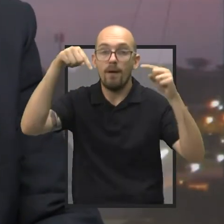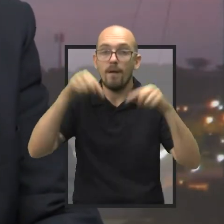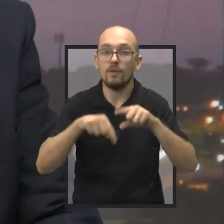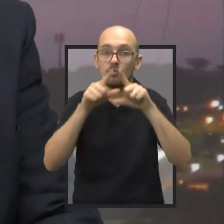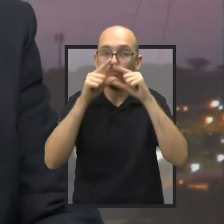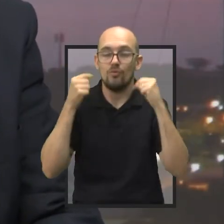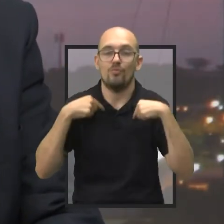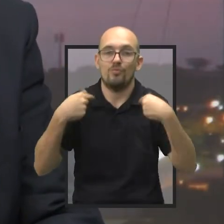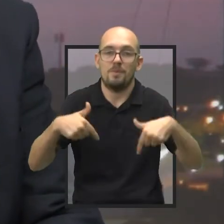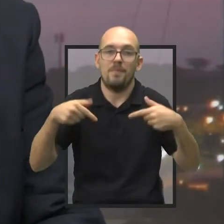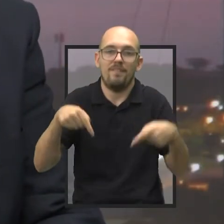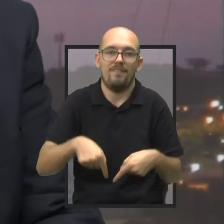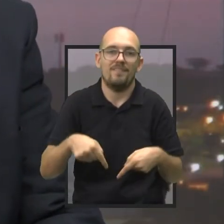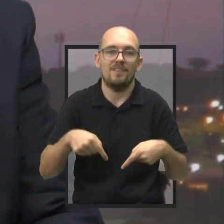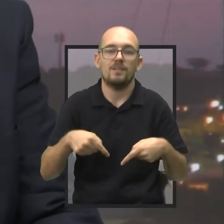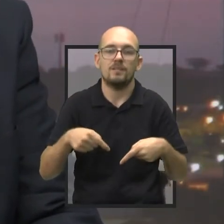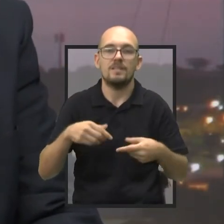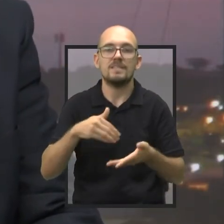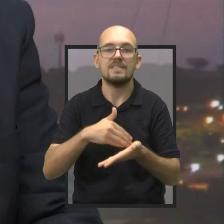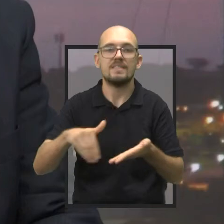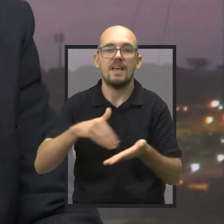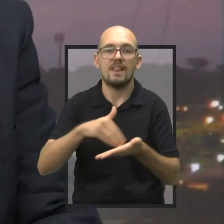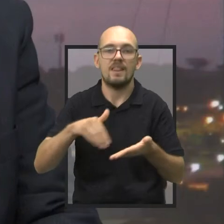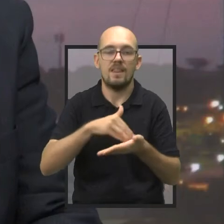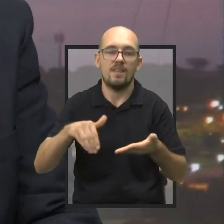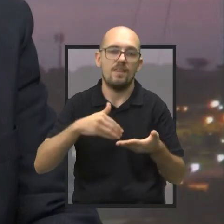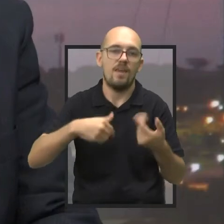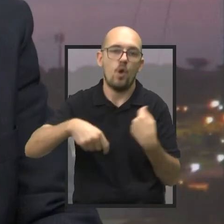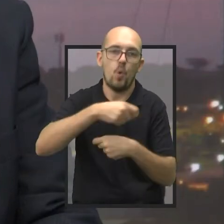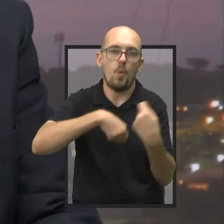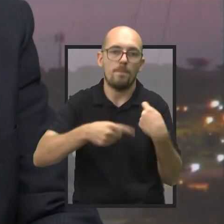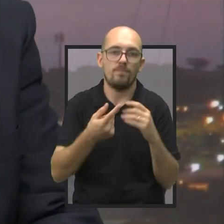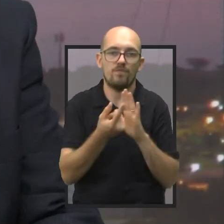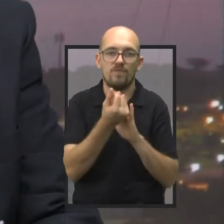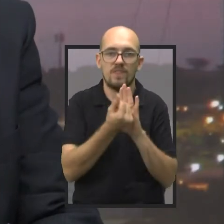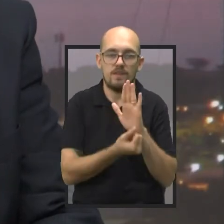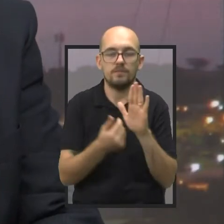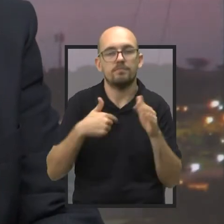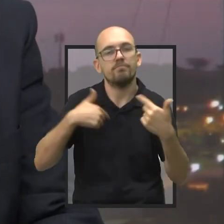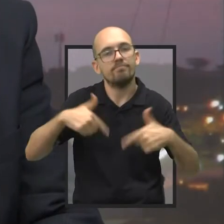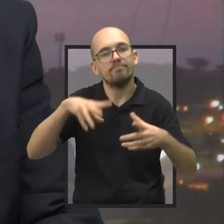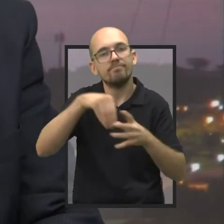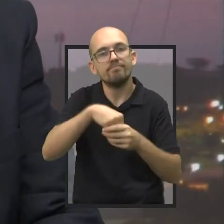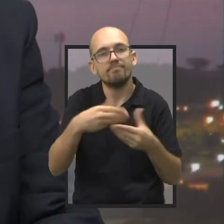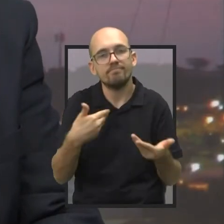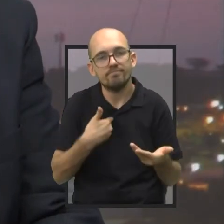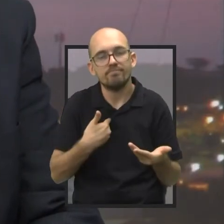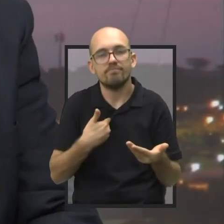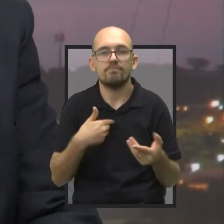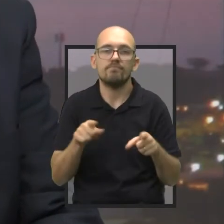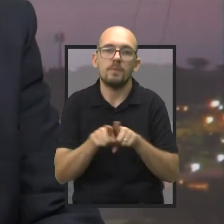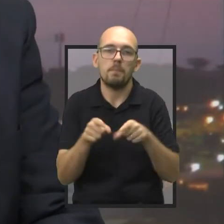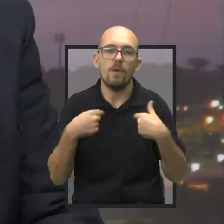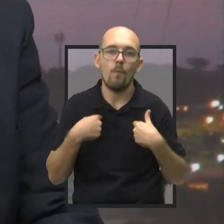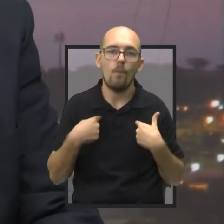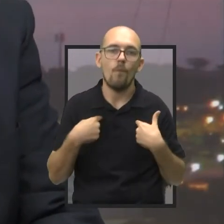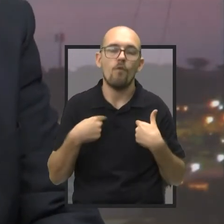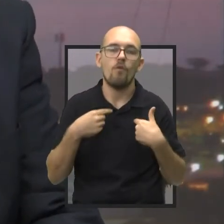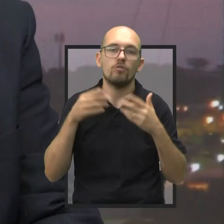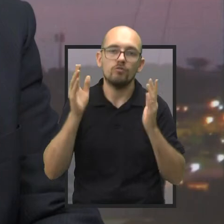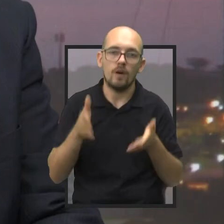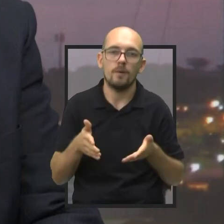de Jaú também, na Secretaria de Economia e Finanças, e também